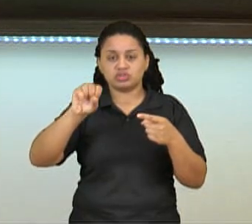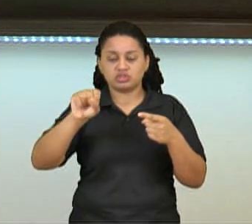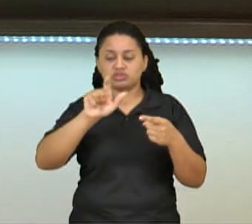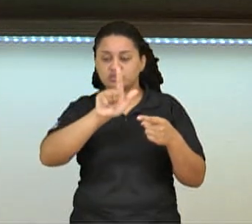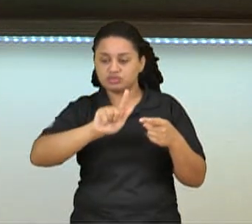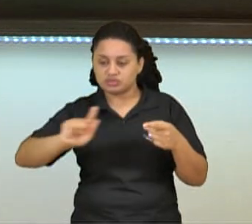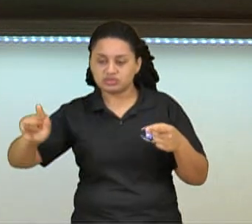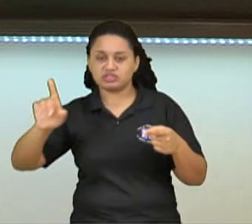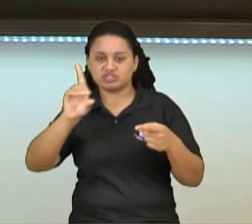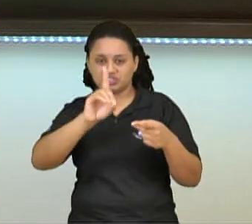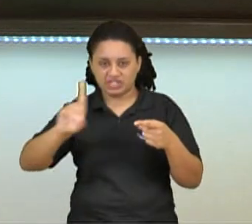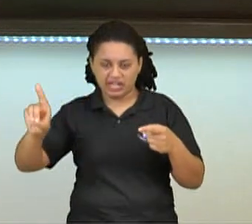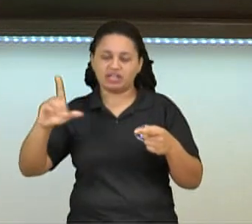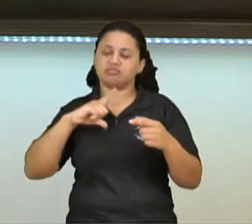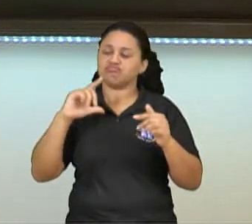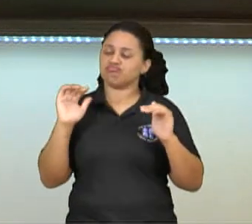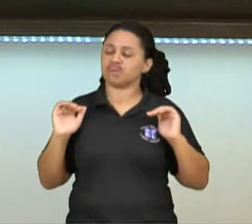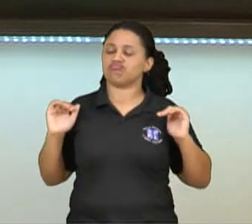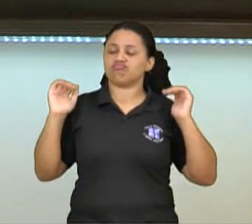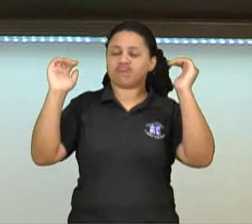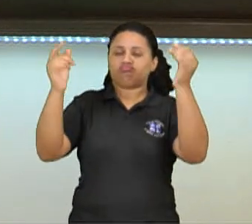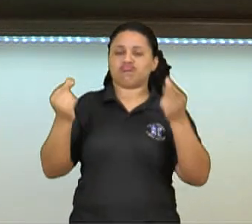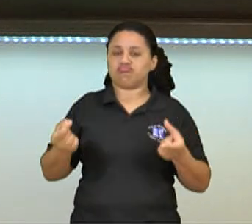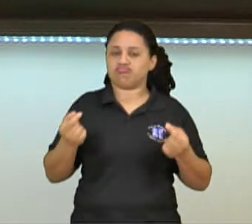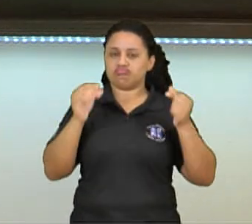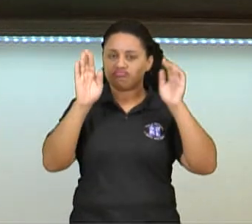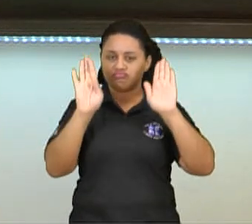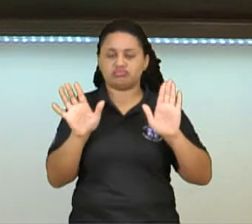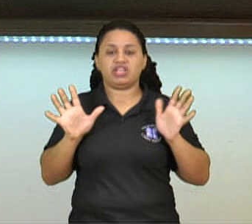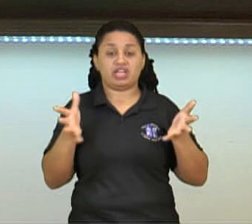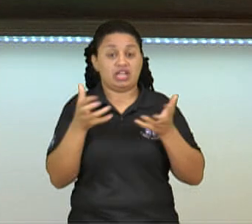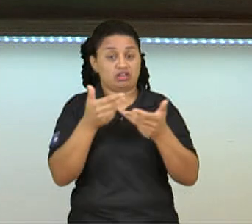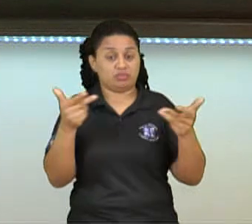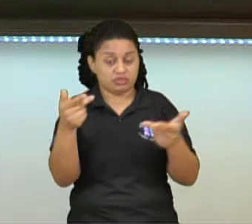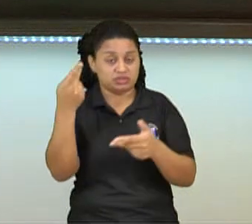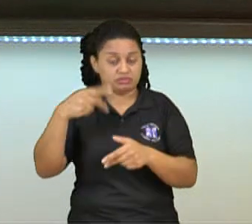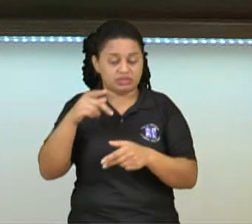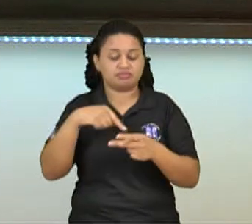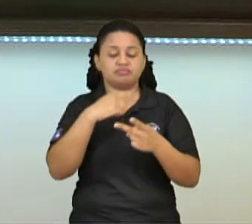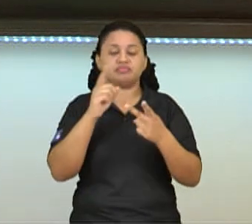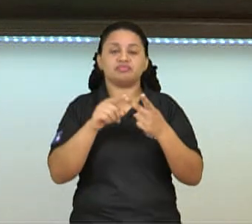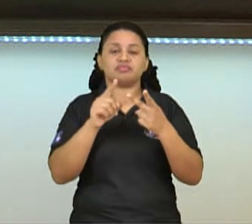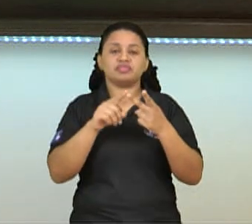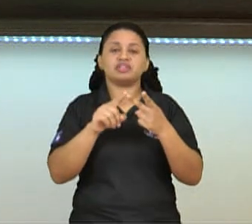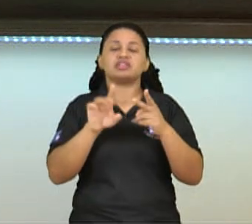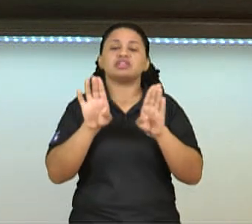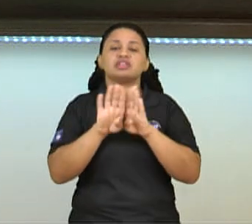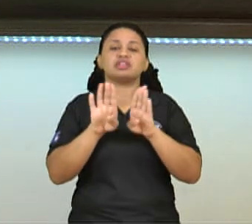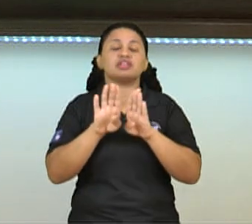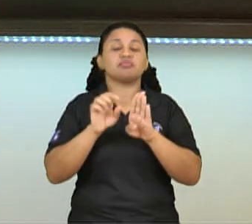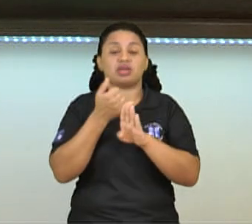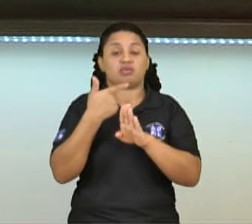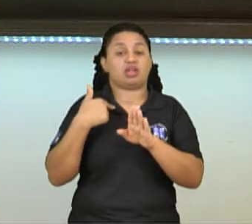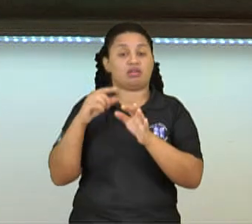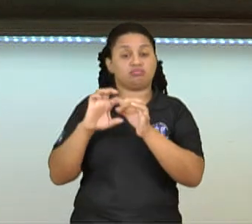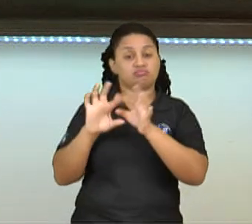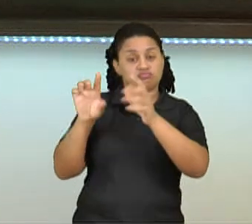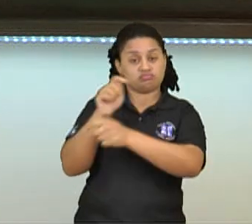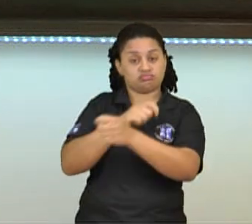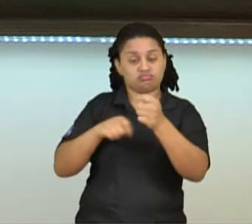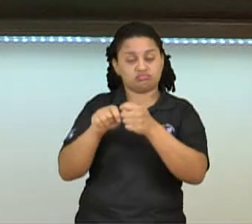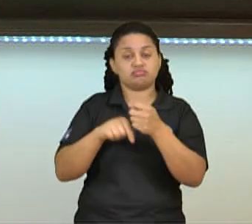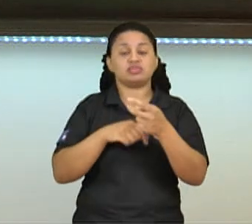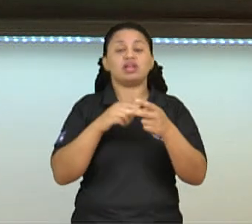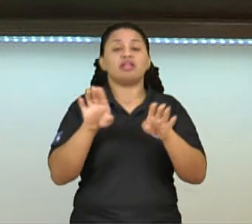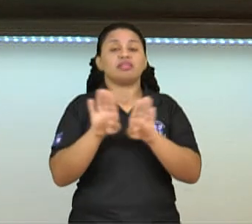tinham ideais de alta burguesia e queriam alguns privilégios, ideais também bastante, né, de um liberalismo econômico.